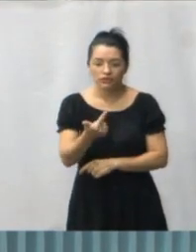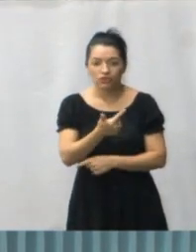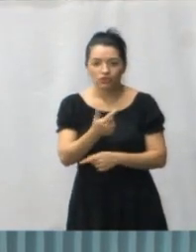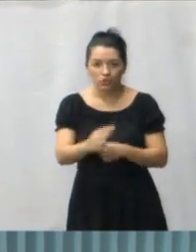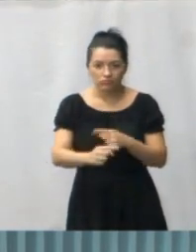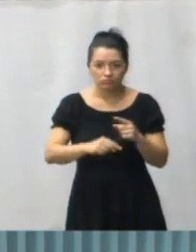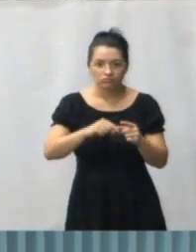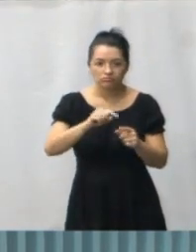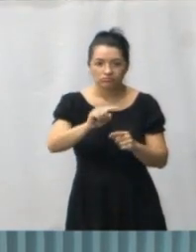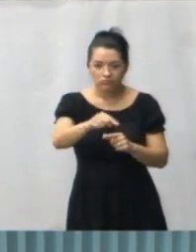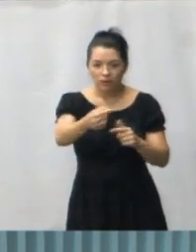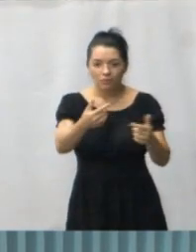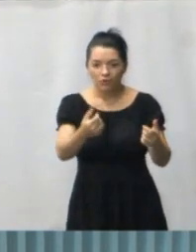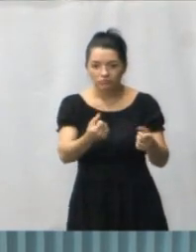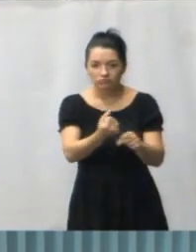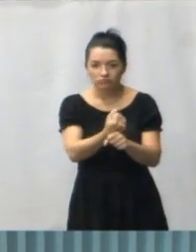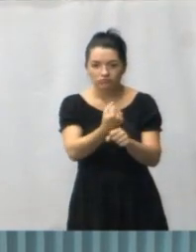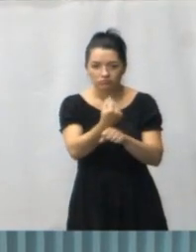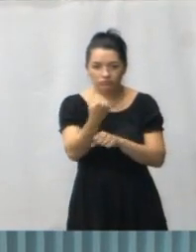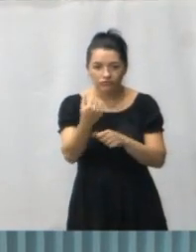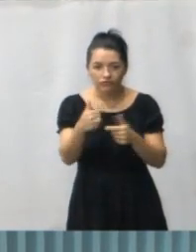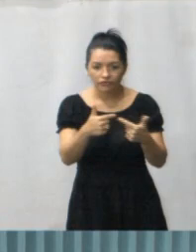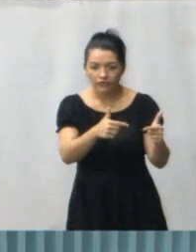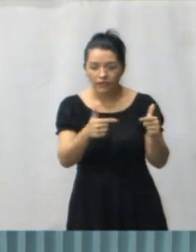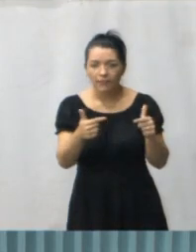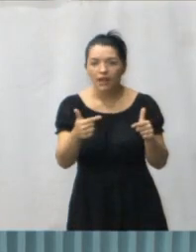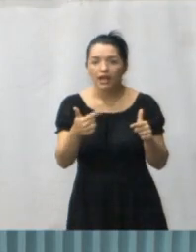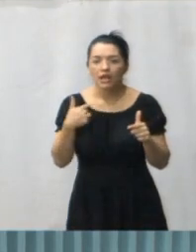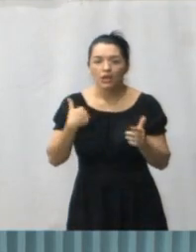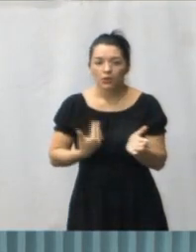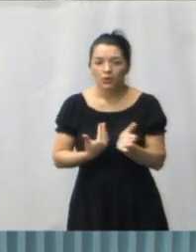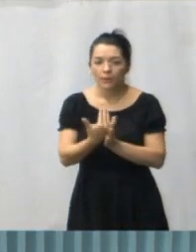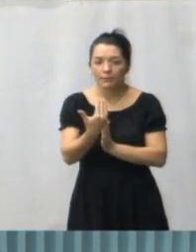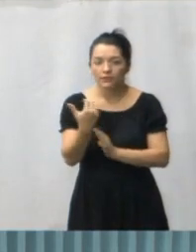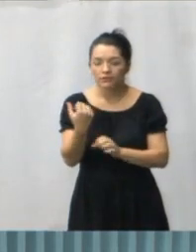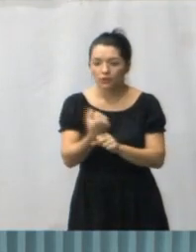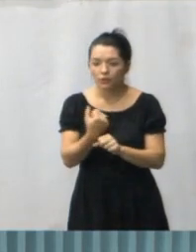ano fazendo o que eu